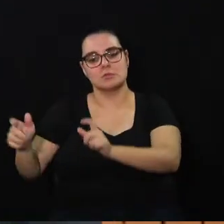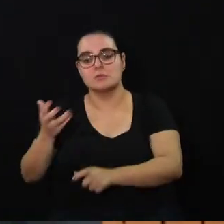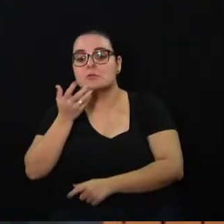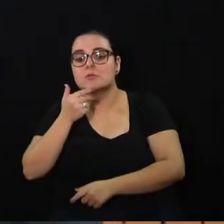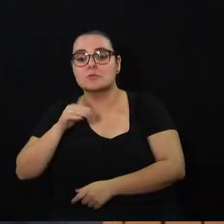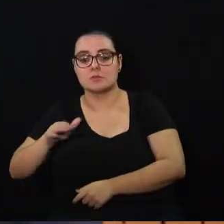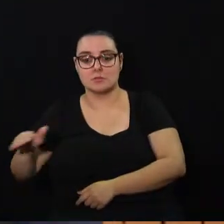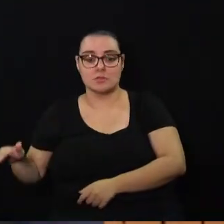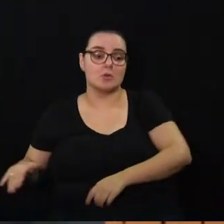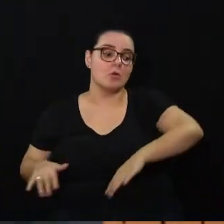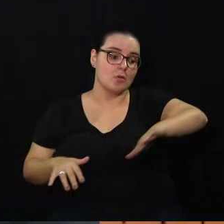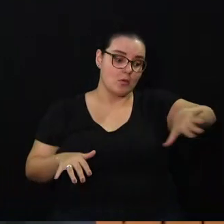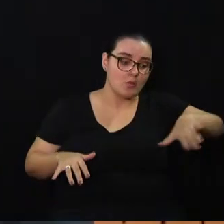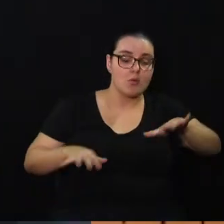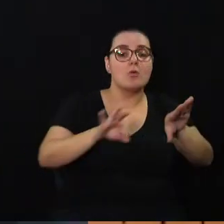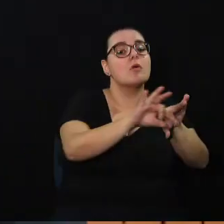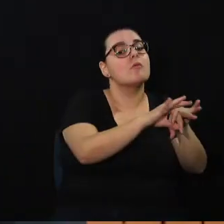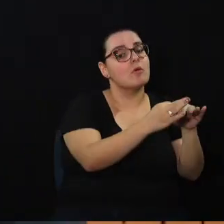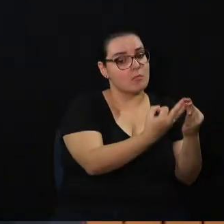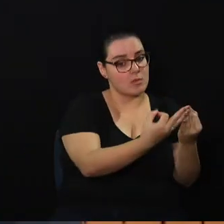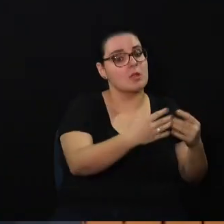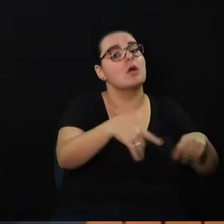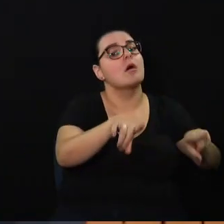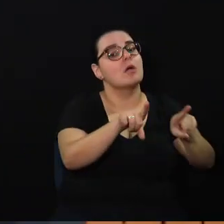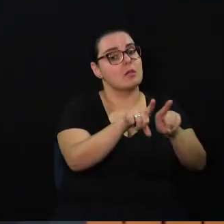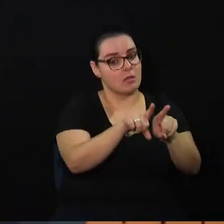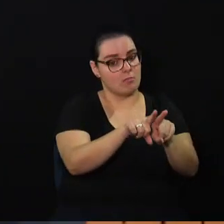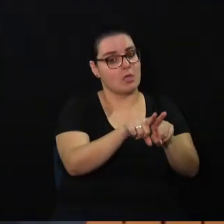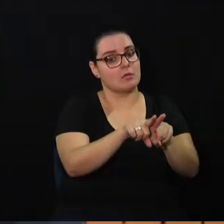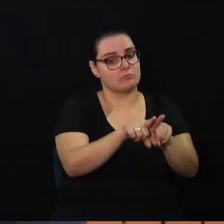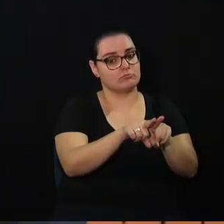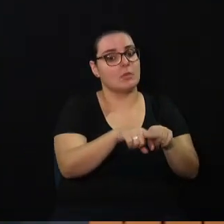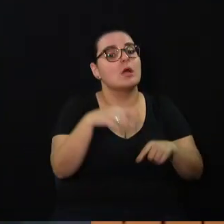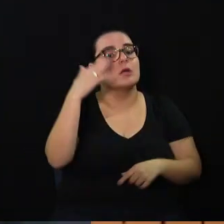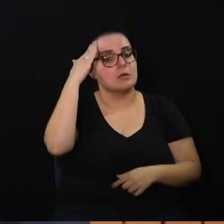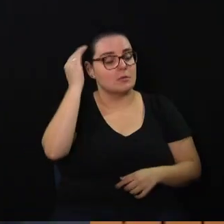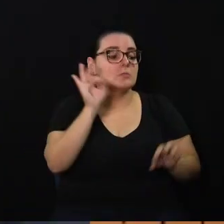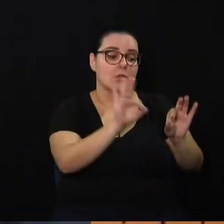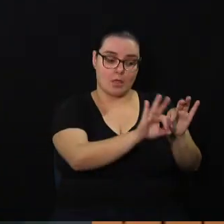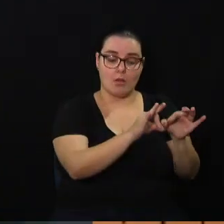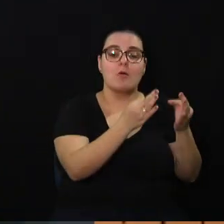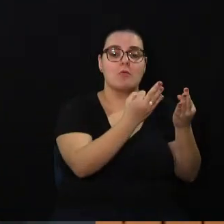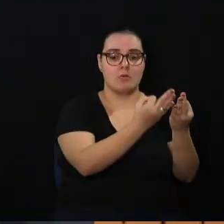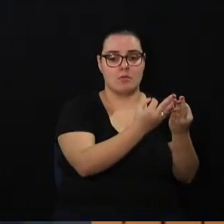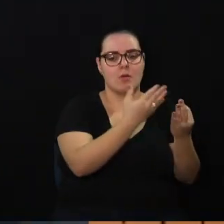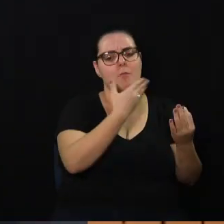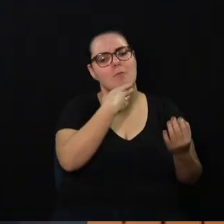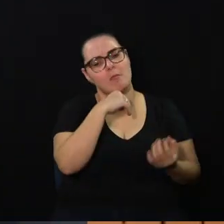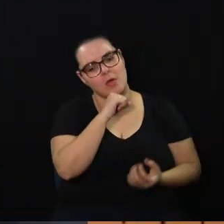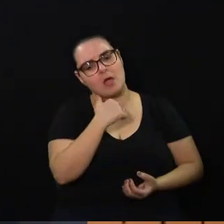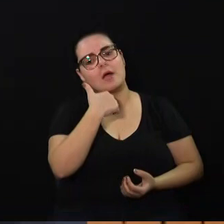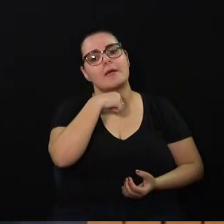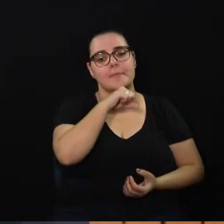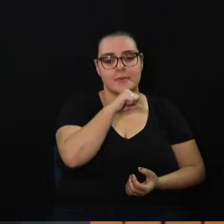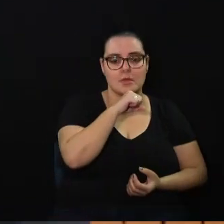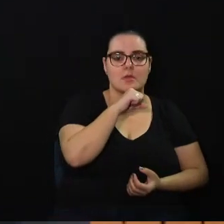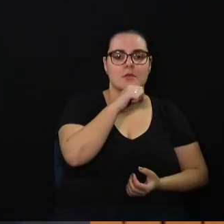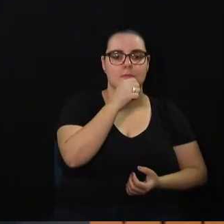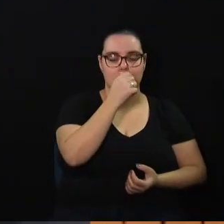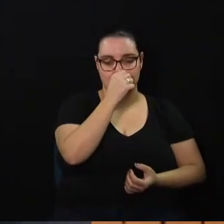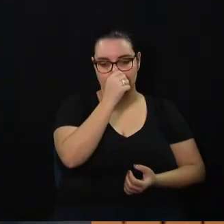também no ambiente familiar a gente sabe que a família é os pais principalmente tem